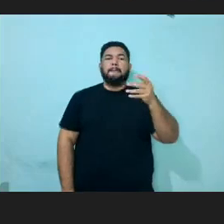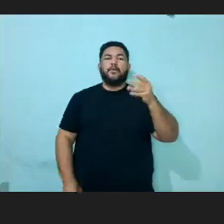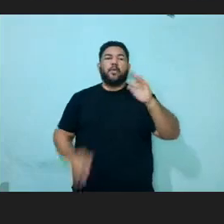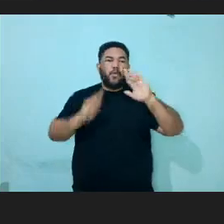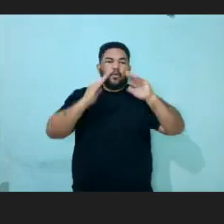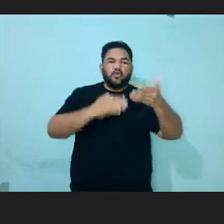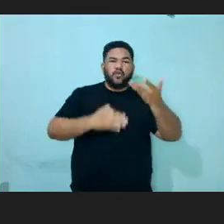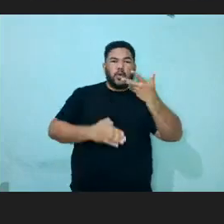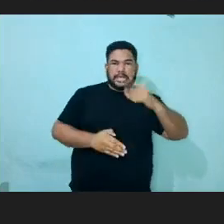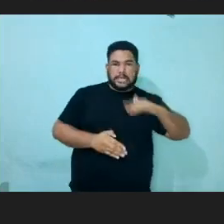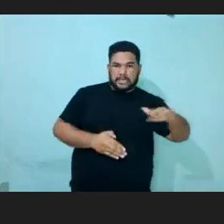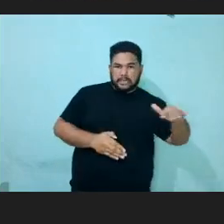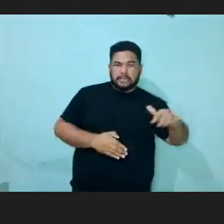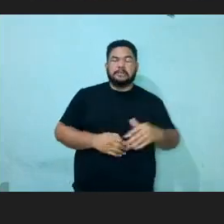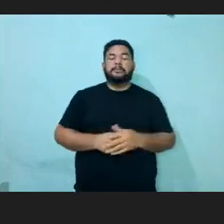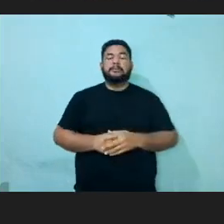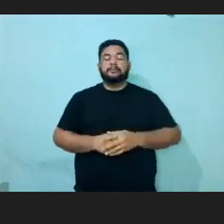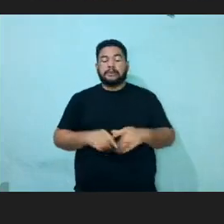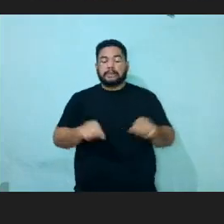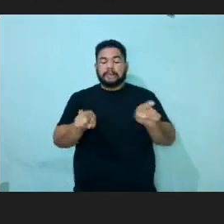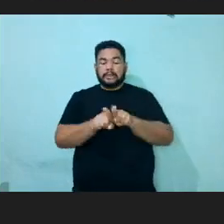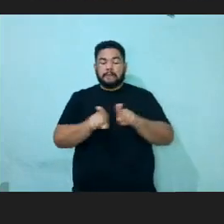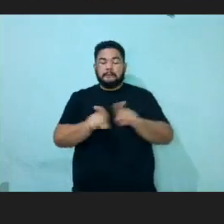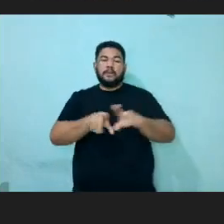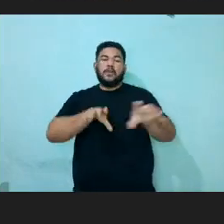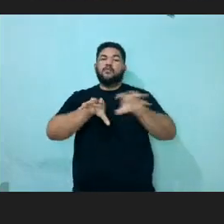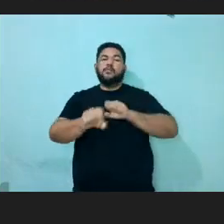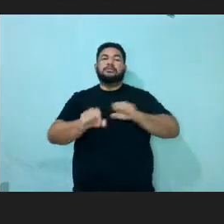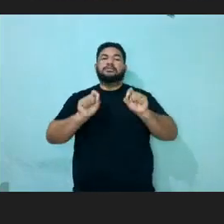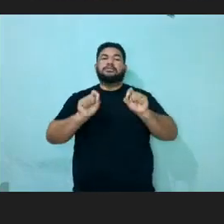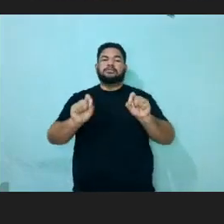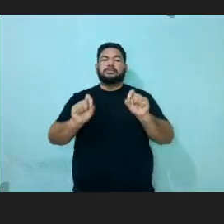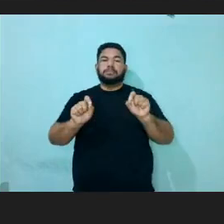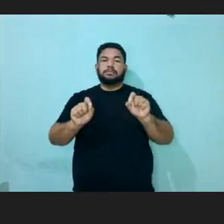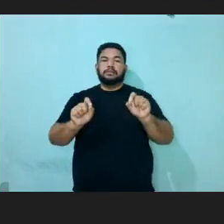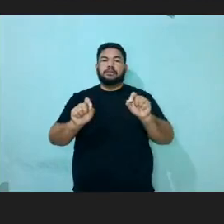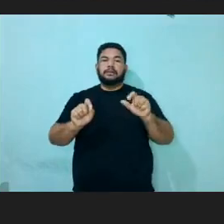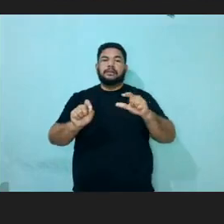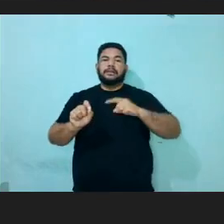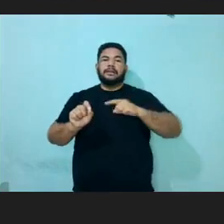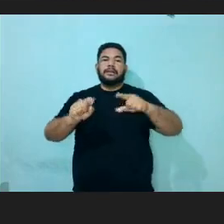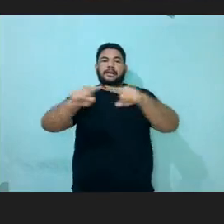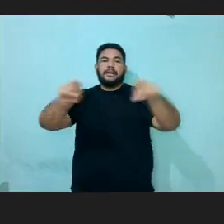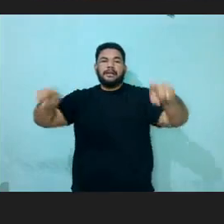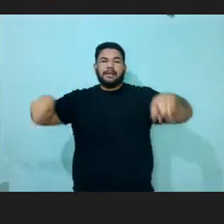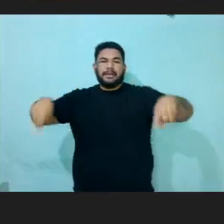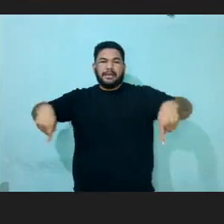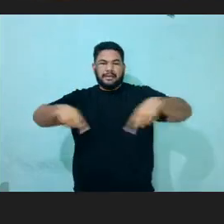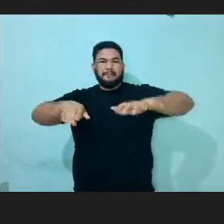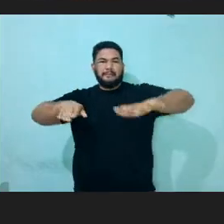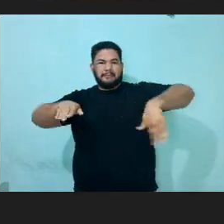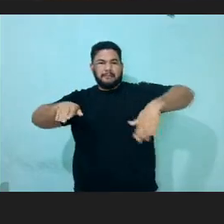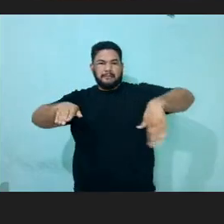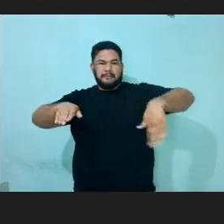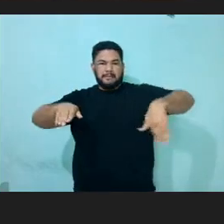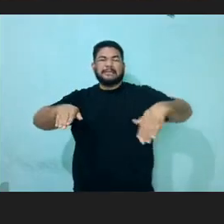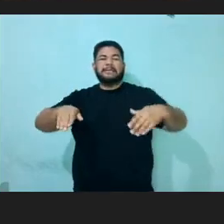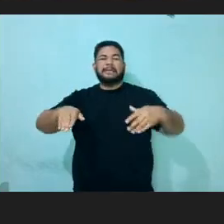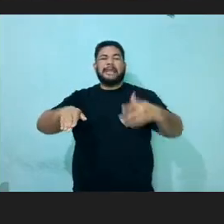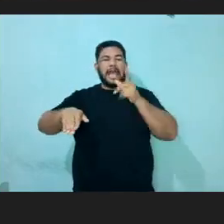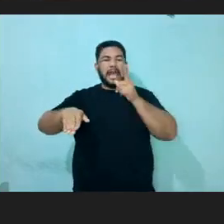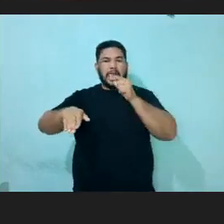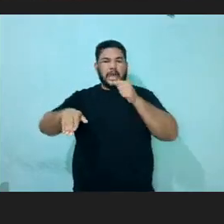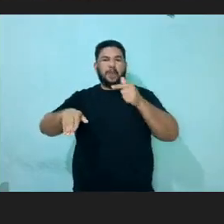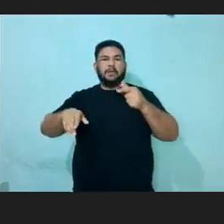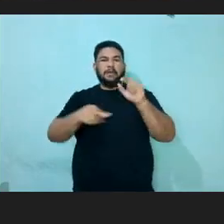pediátrica, e fiz uma formação na piscina, né, que eu trabalhava com hidroterapia. E assim,